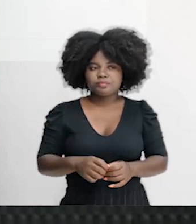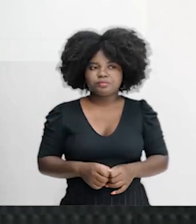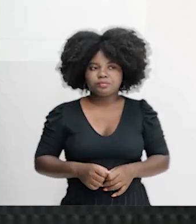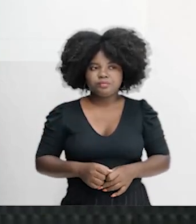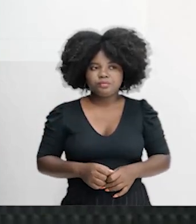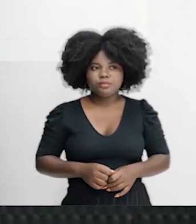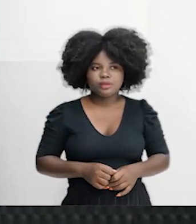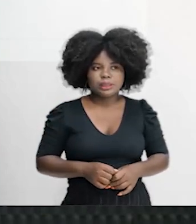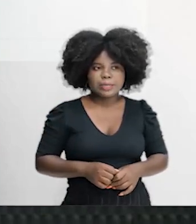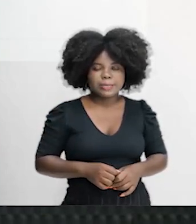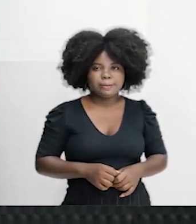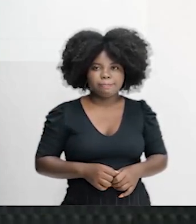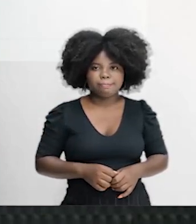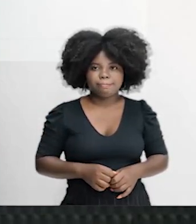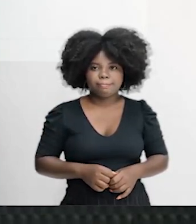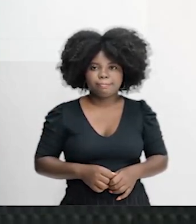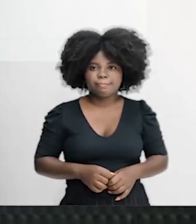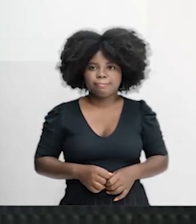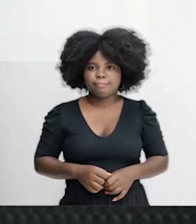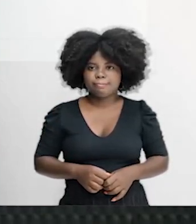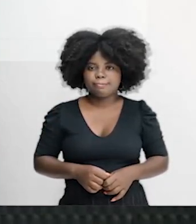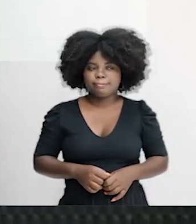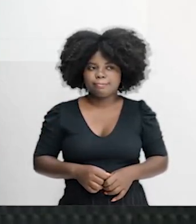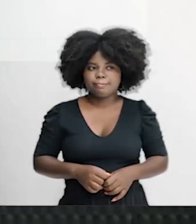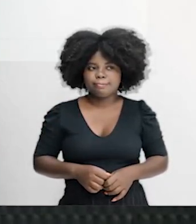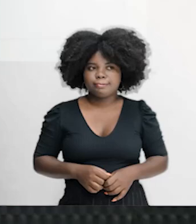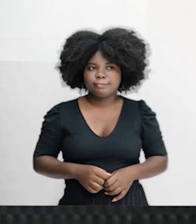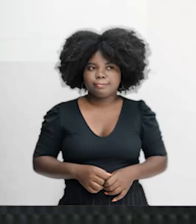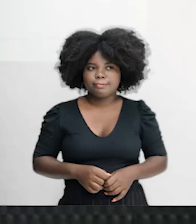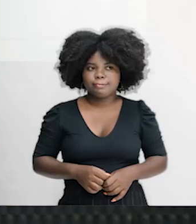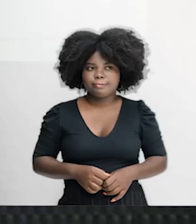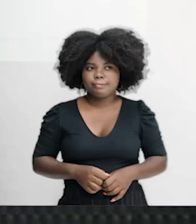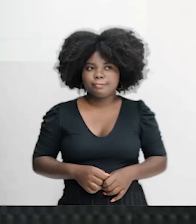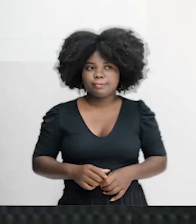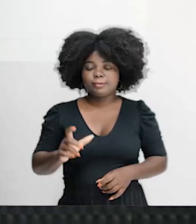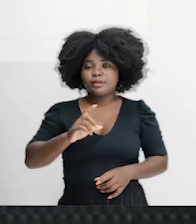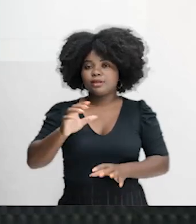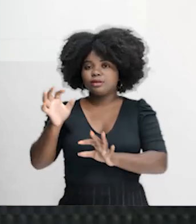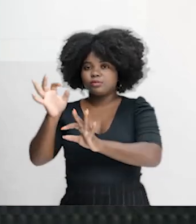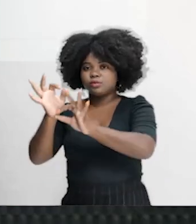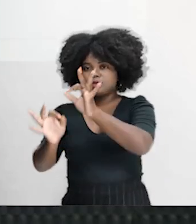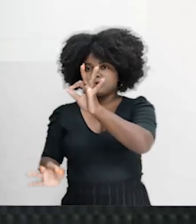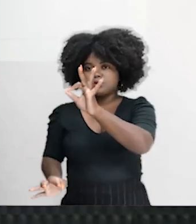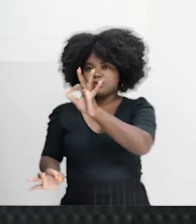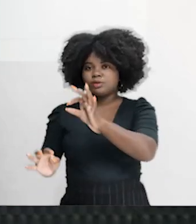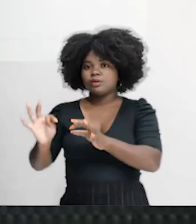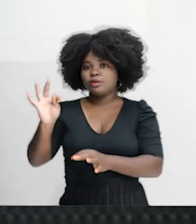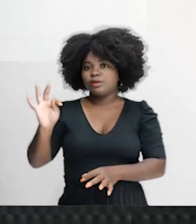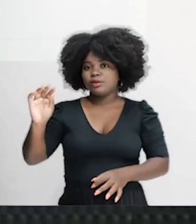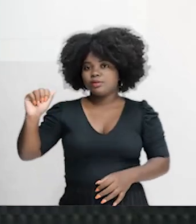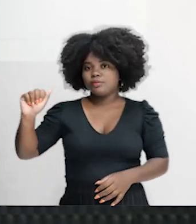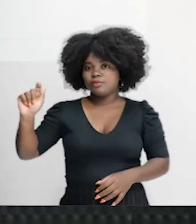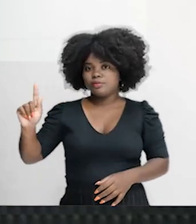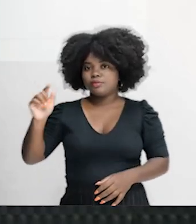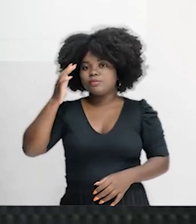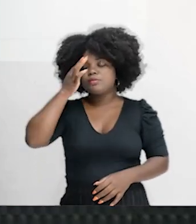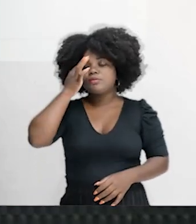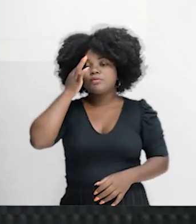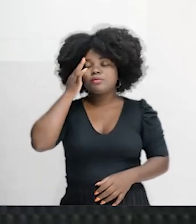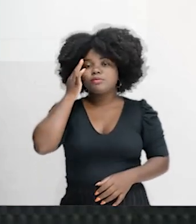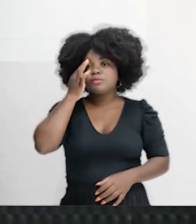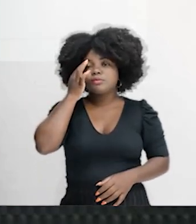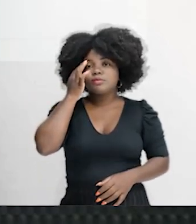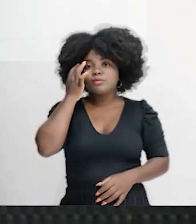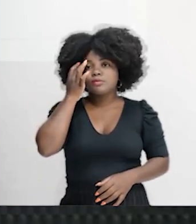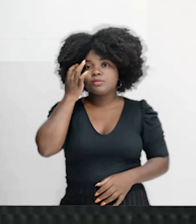Beleza? Esse eixo aqui é o meu eixo das tangentes. Tá? Eixo das